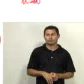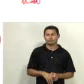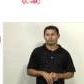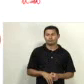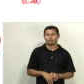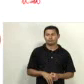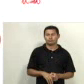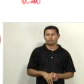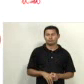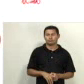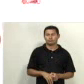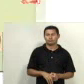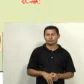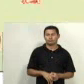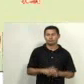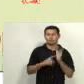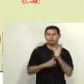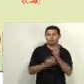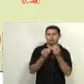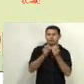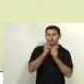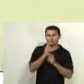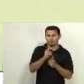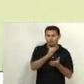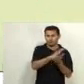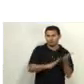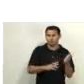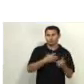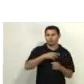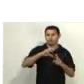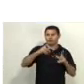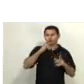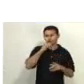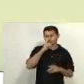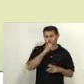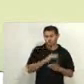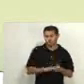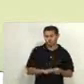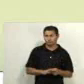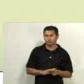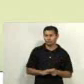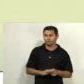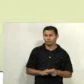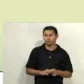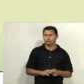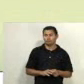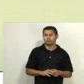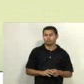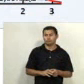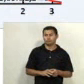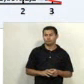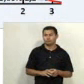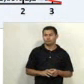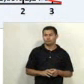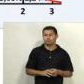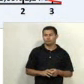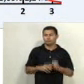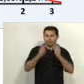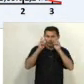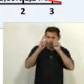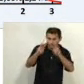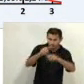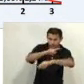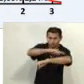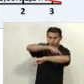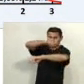só para mostrar para vocês uma forma de a gente resolver esse exercício de outra maneira. Mais uma, por gentileza. Isso,